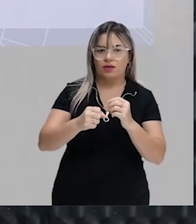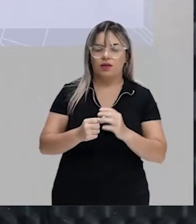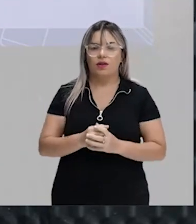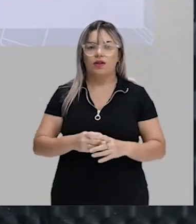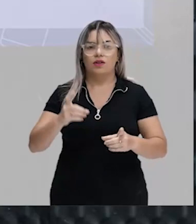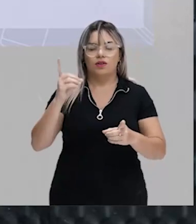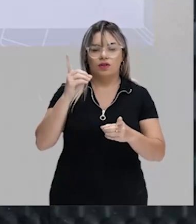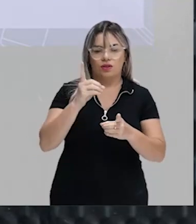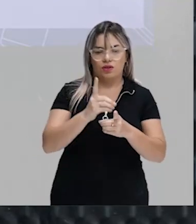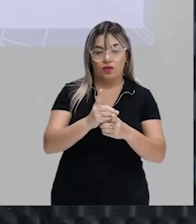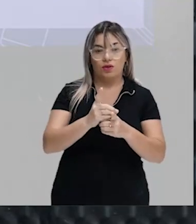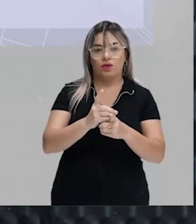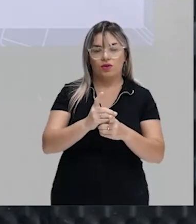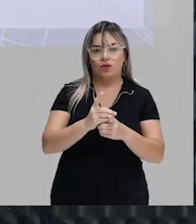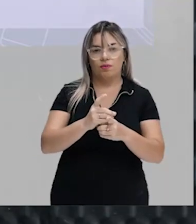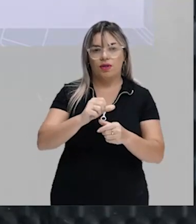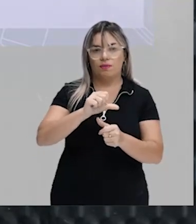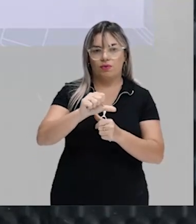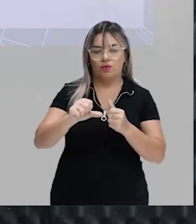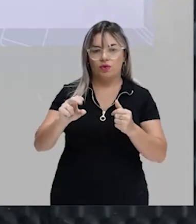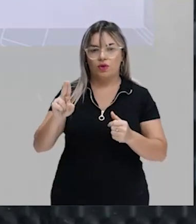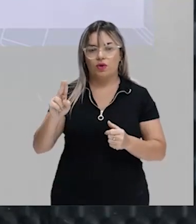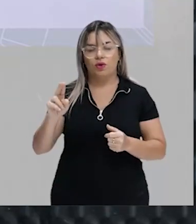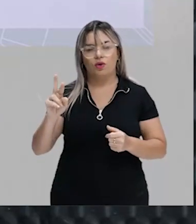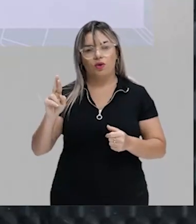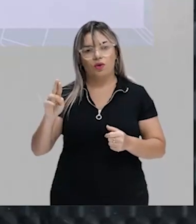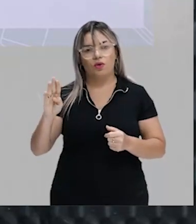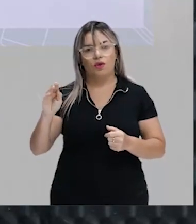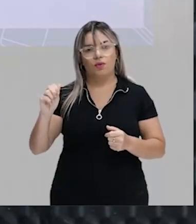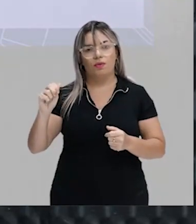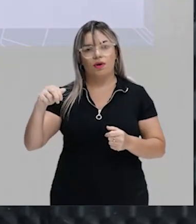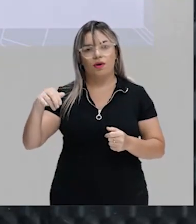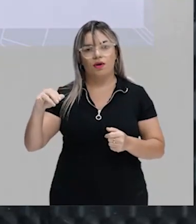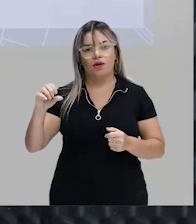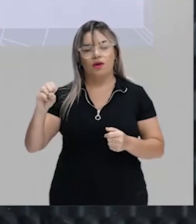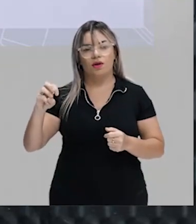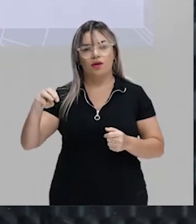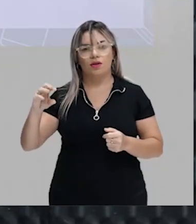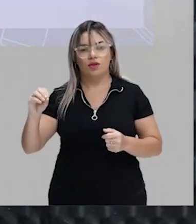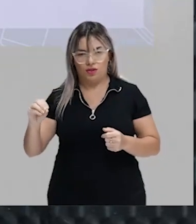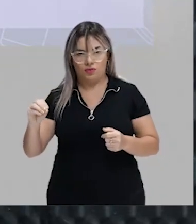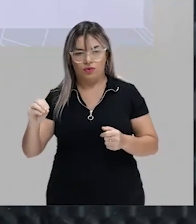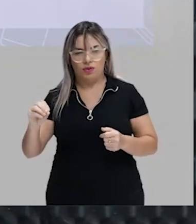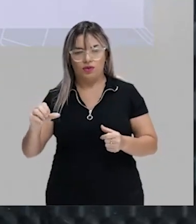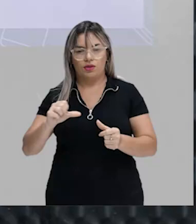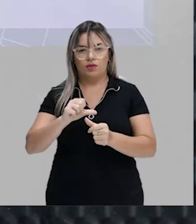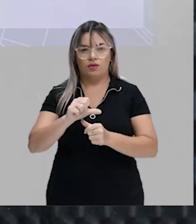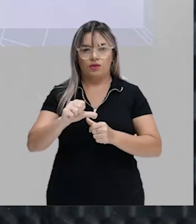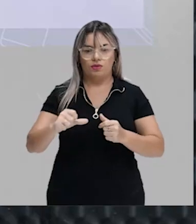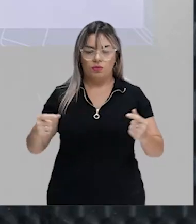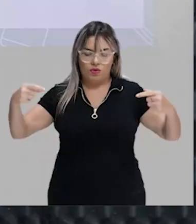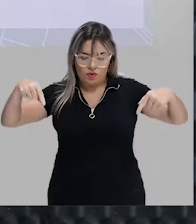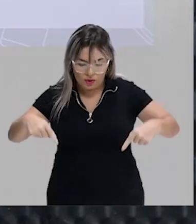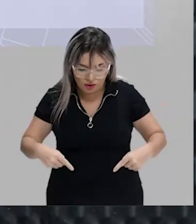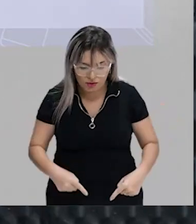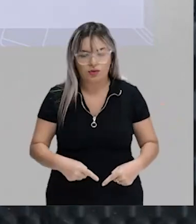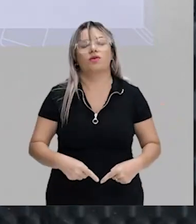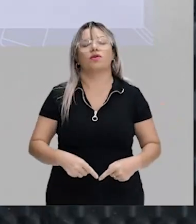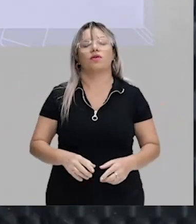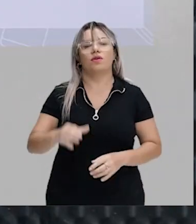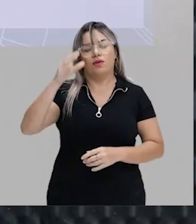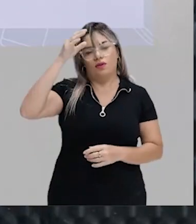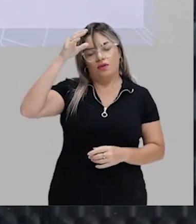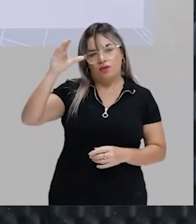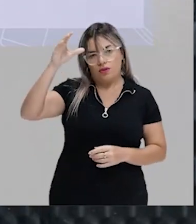figura central, e aí a gente muda de teocentrismo para o antropocentrismo. Você lembra disso? Pois é, então aqui, nessa